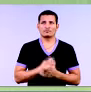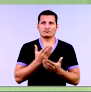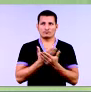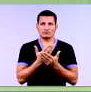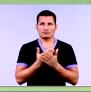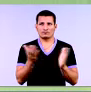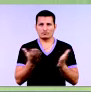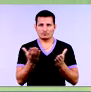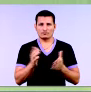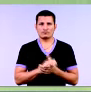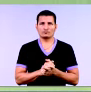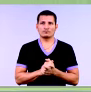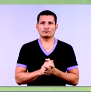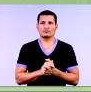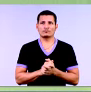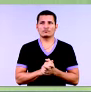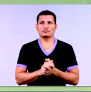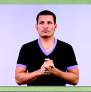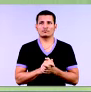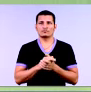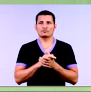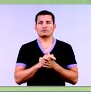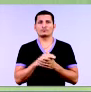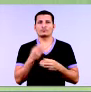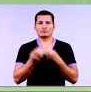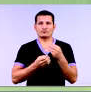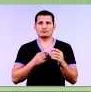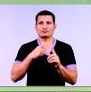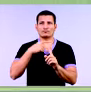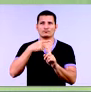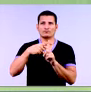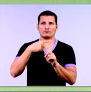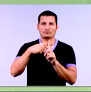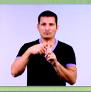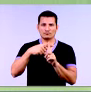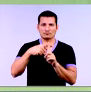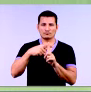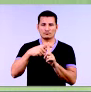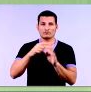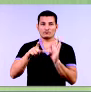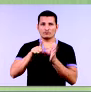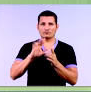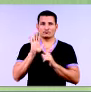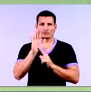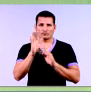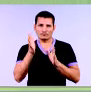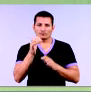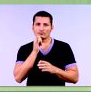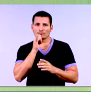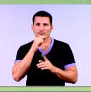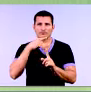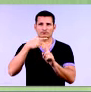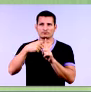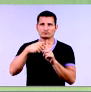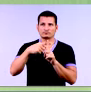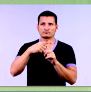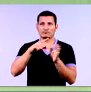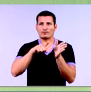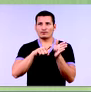Estudaremos hoje soma, como somar variáveis, agora porque eu até mostrei no exemplo anterior,